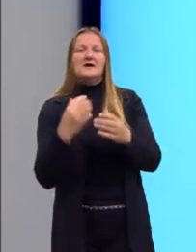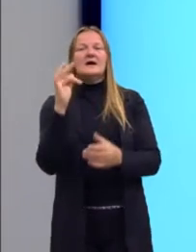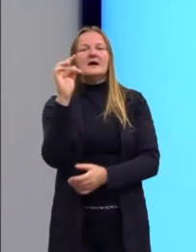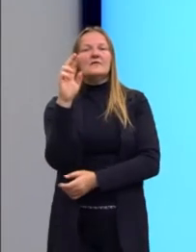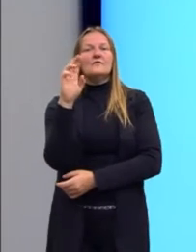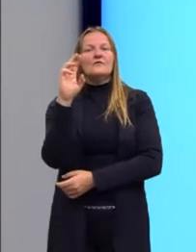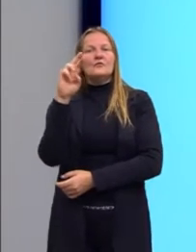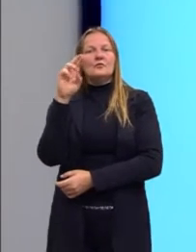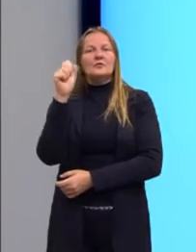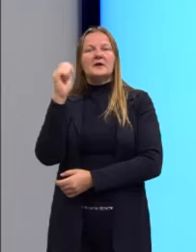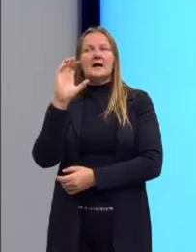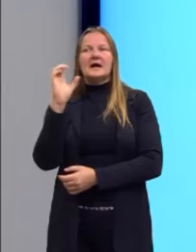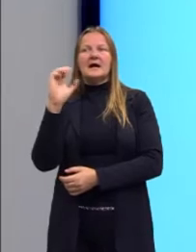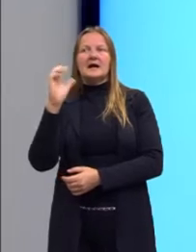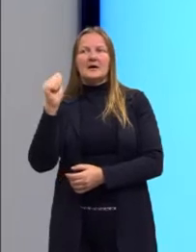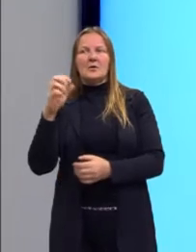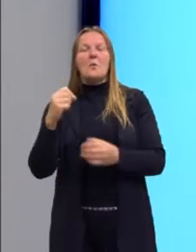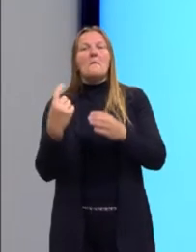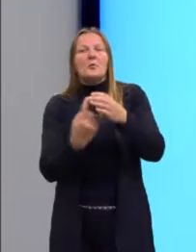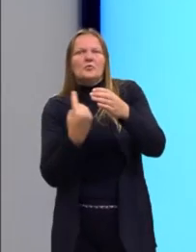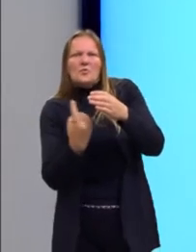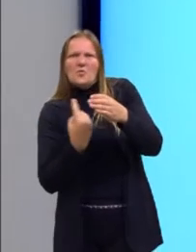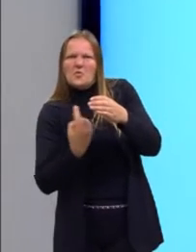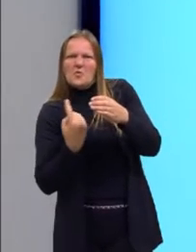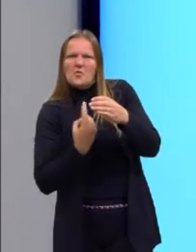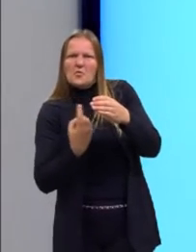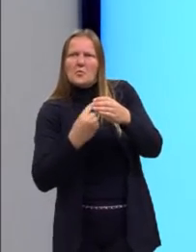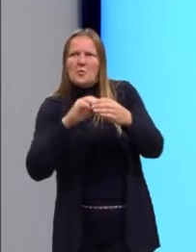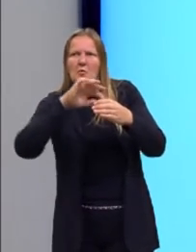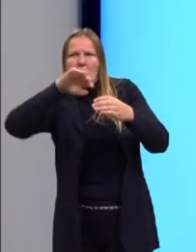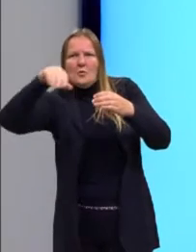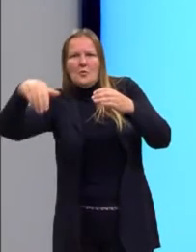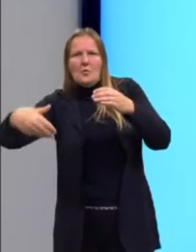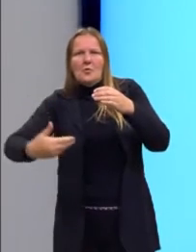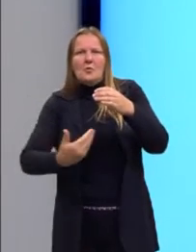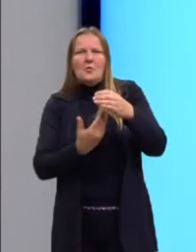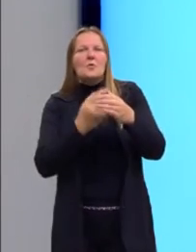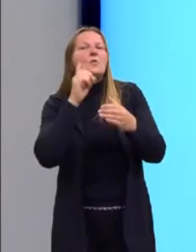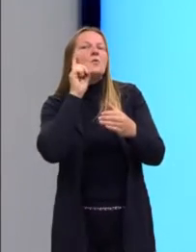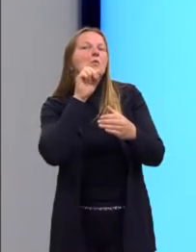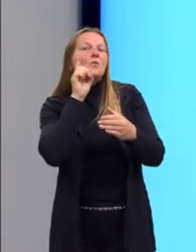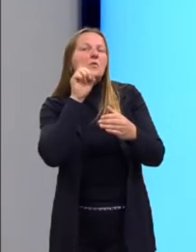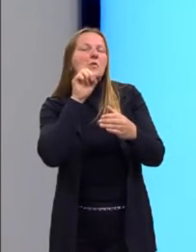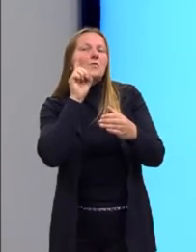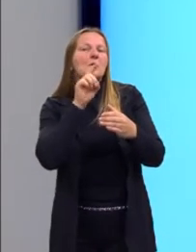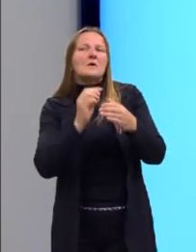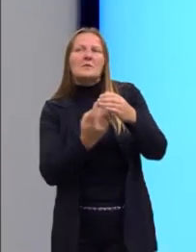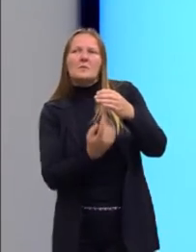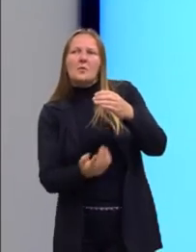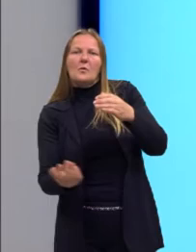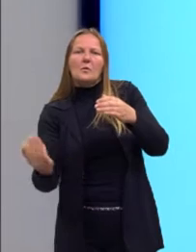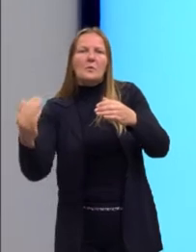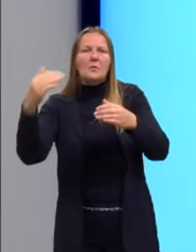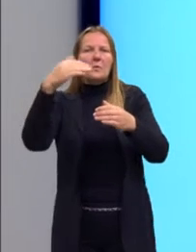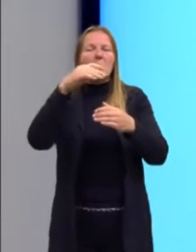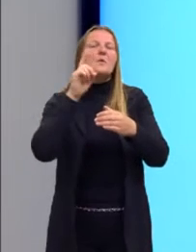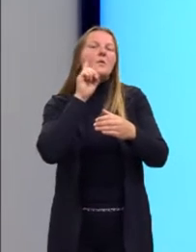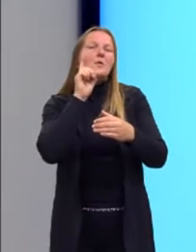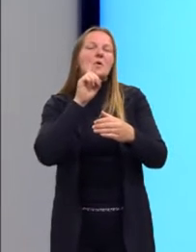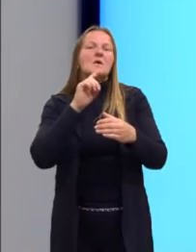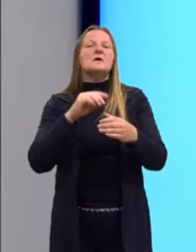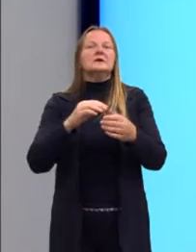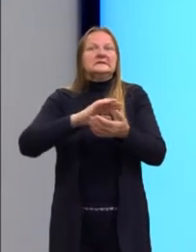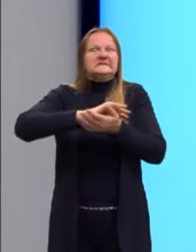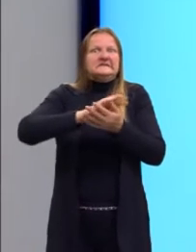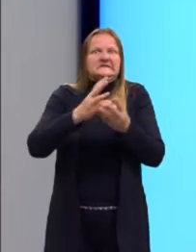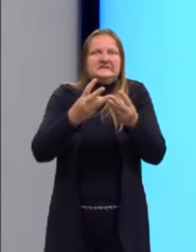eles são produzidos nessa área E aí eles entram o território dos Estados Unidos fazendo toda a devastação que a gente conhece